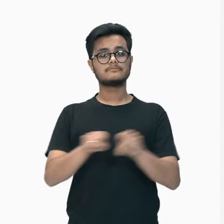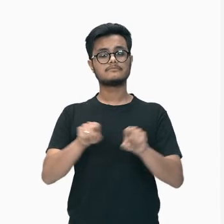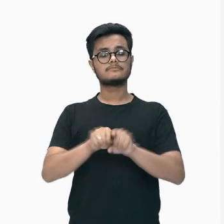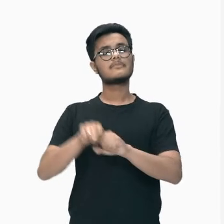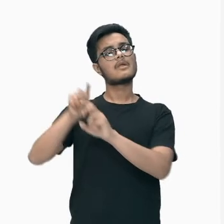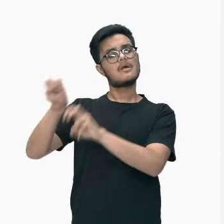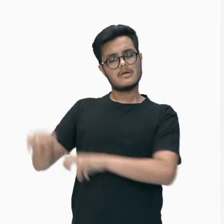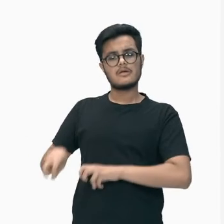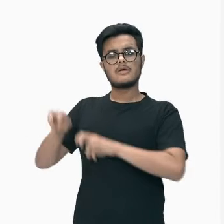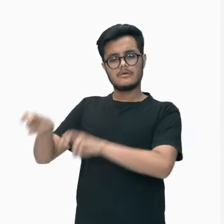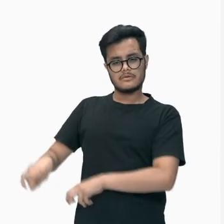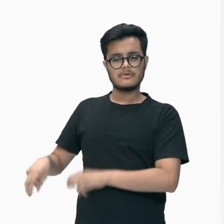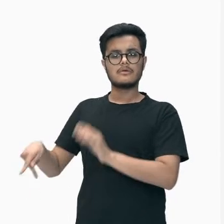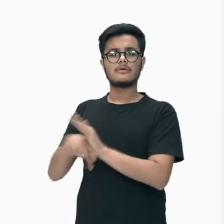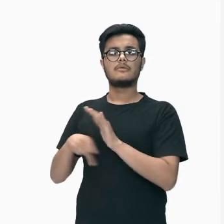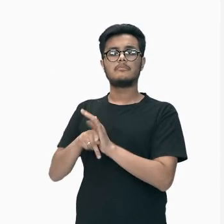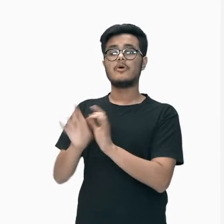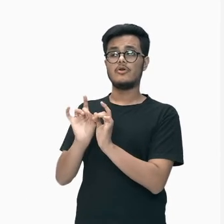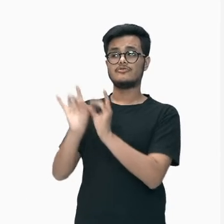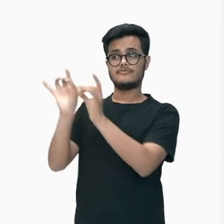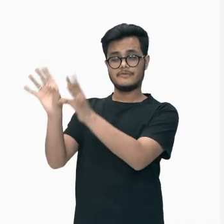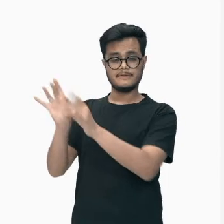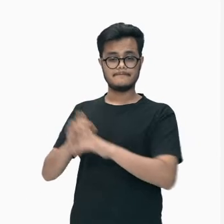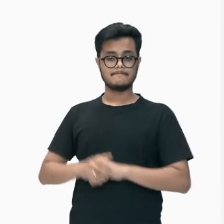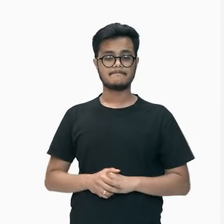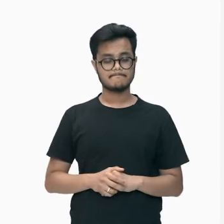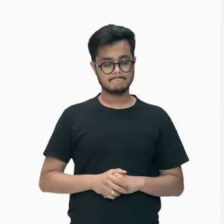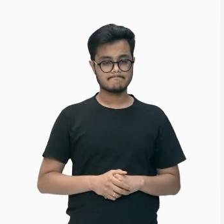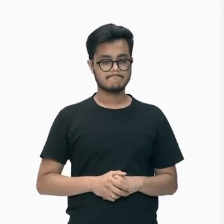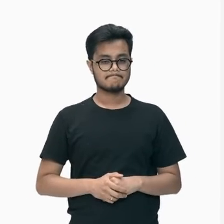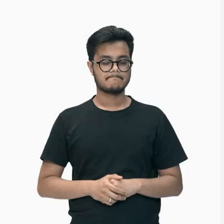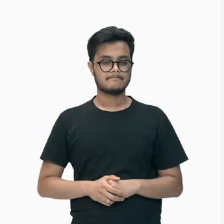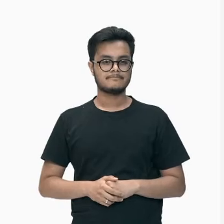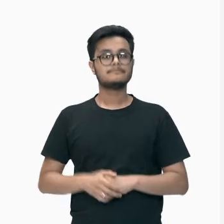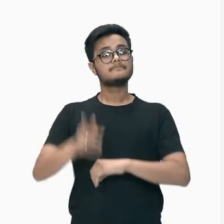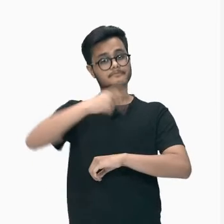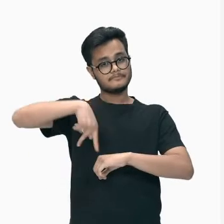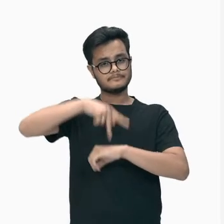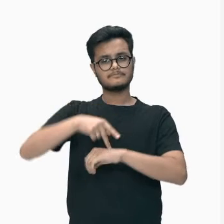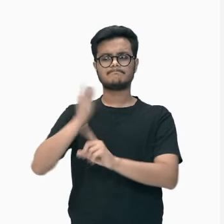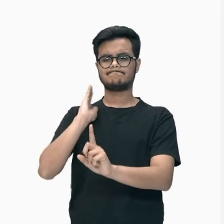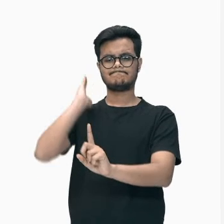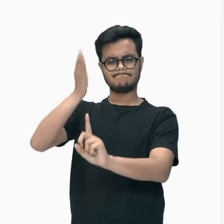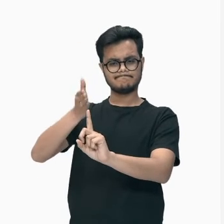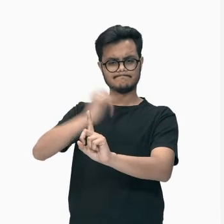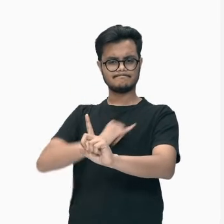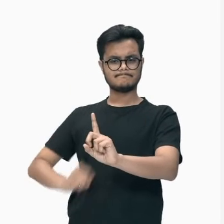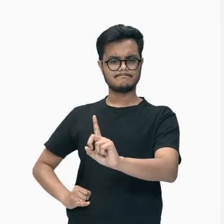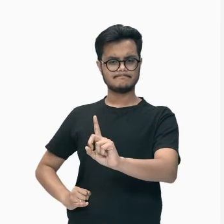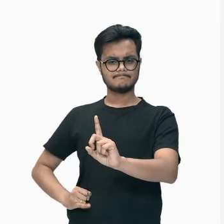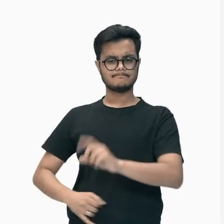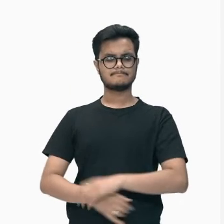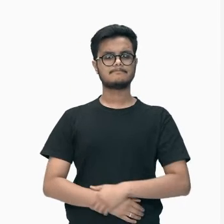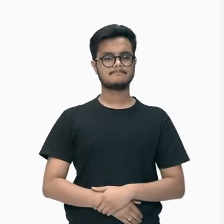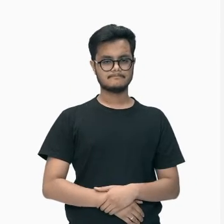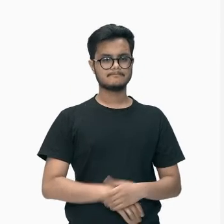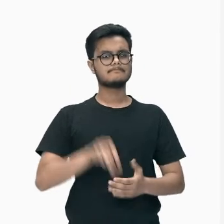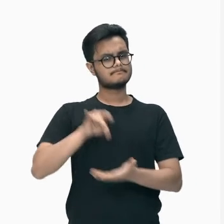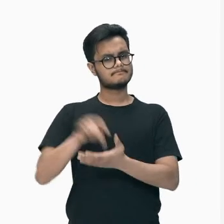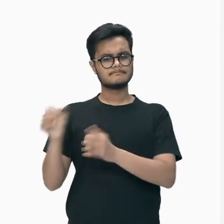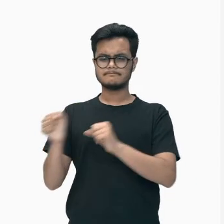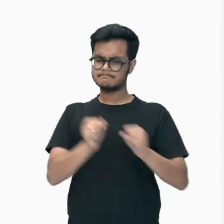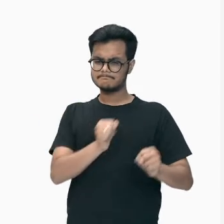aristocracia rural exportadora. Defendiam, então, um país mais centralizado, um imperador com mais